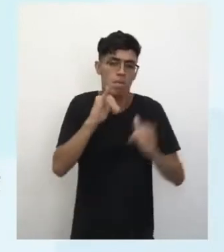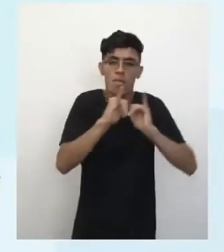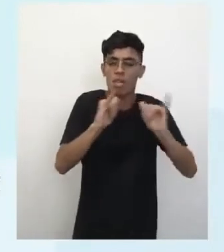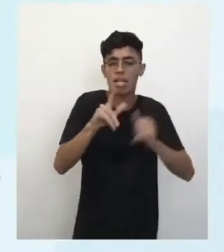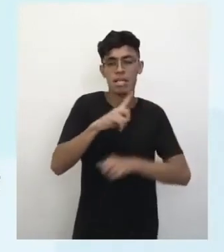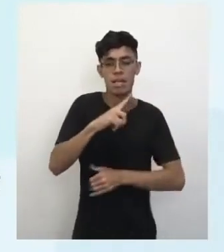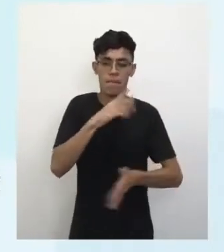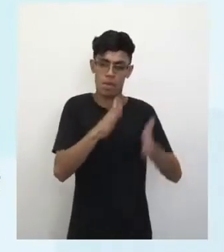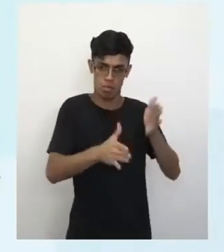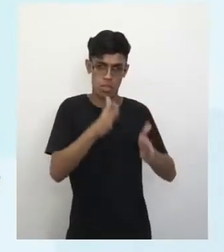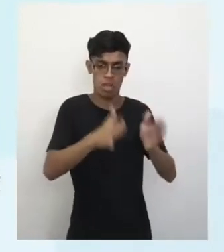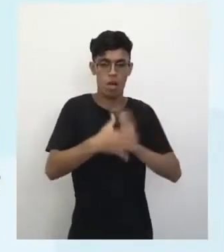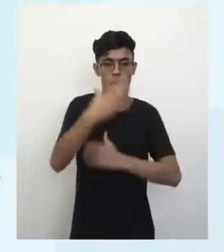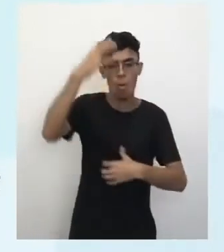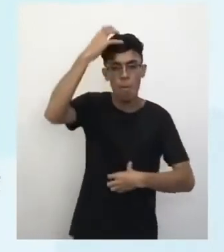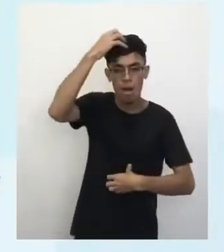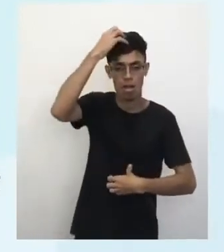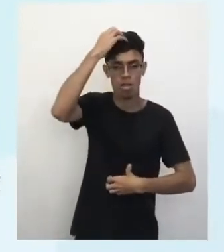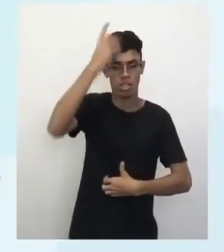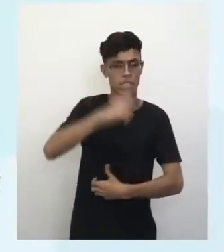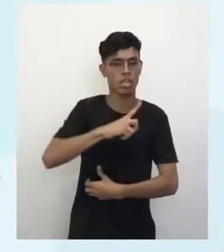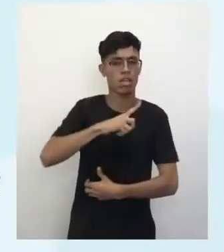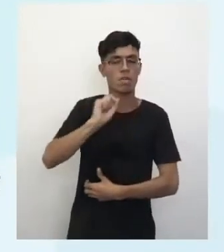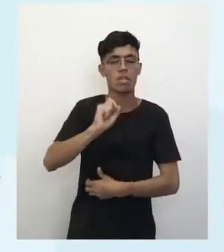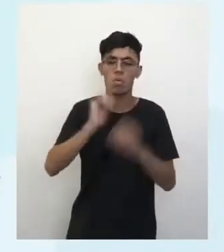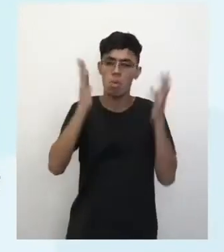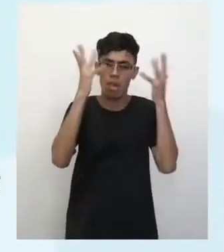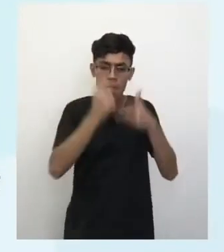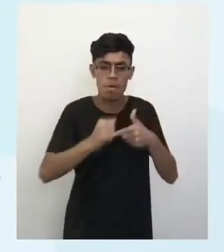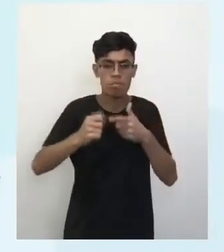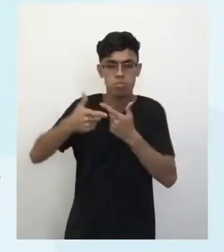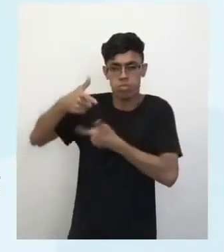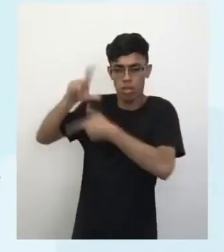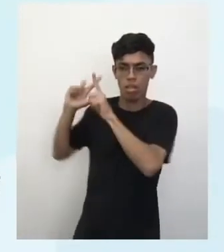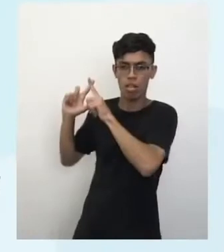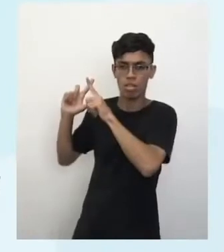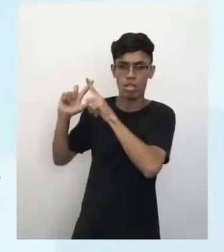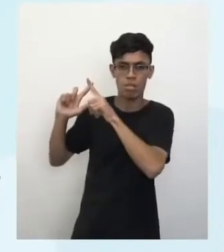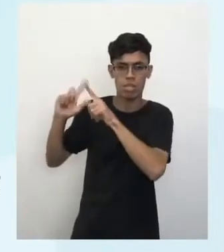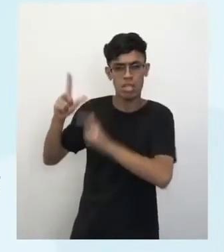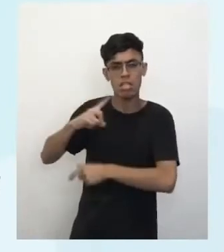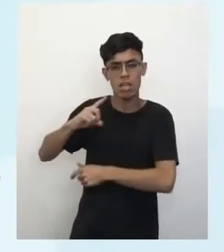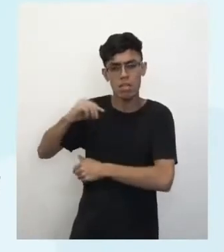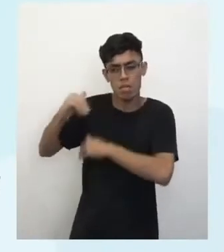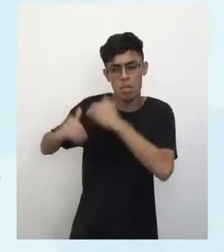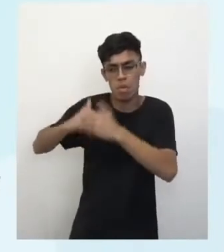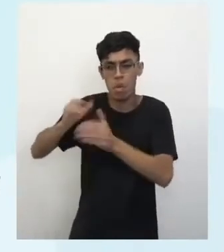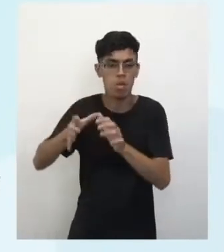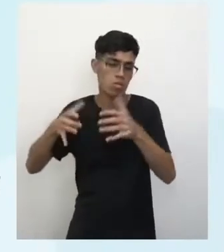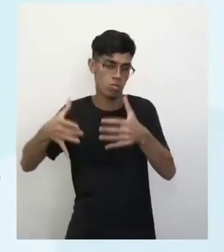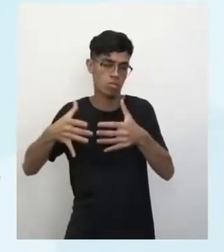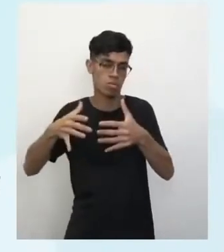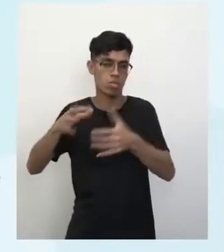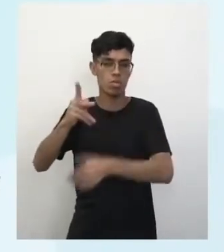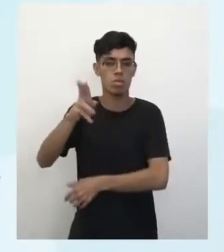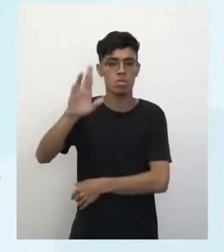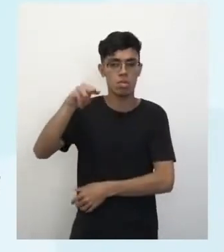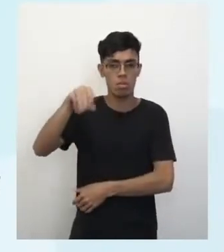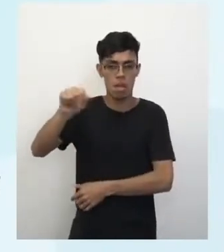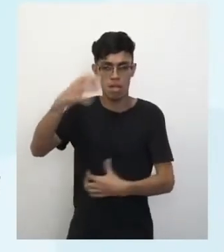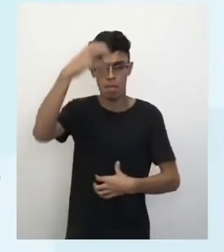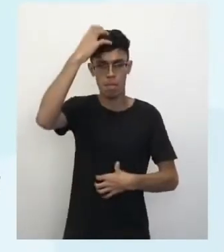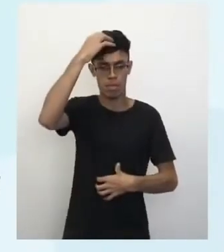que tanto o macaco quanto o homem tiveram um animal, um ancestral comum que deu origem a esses grupos, né? Ao grupo dos primatas.